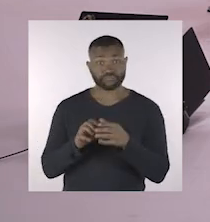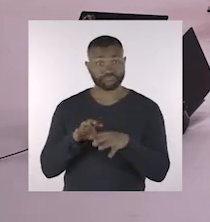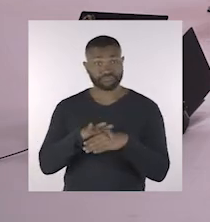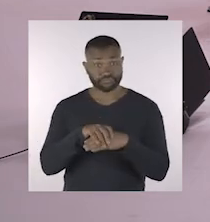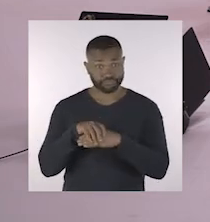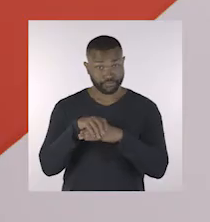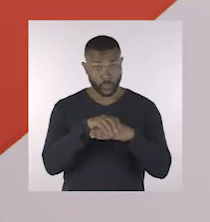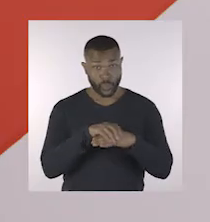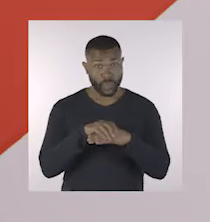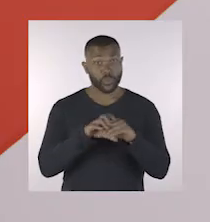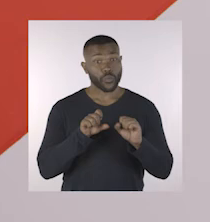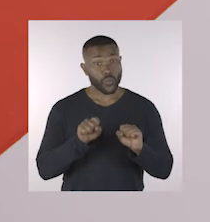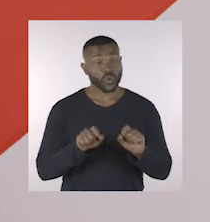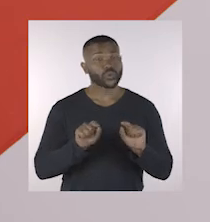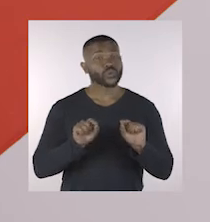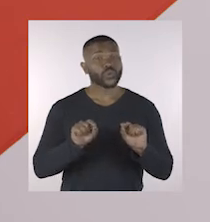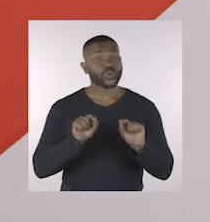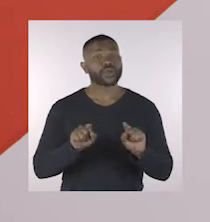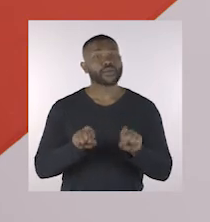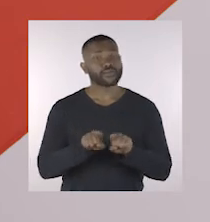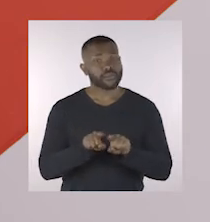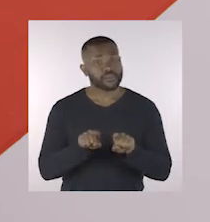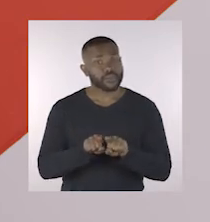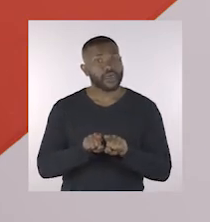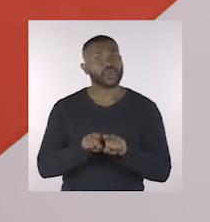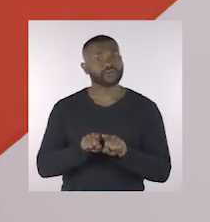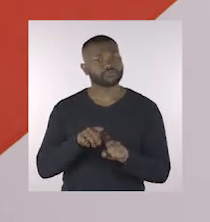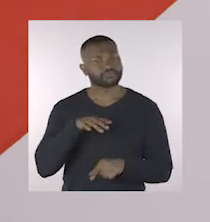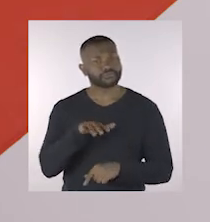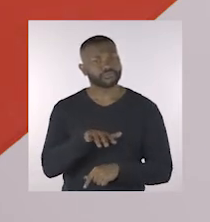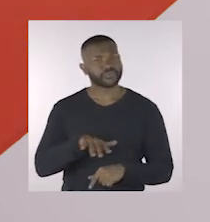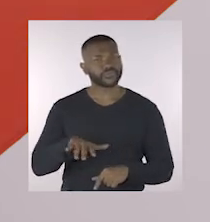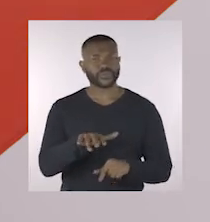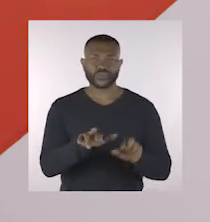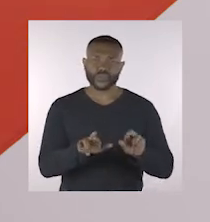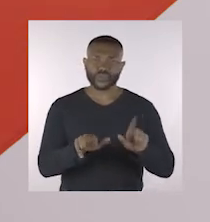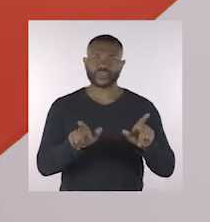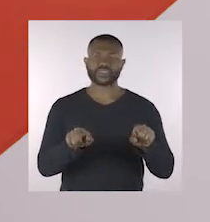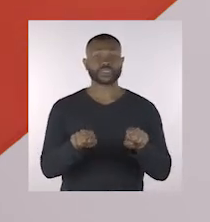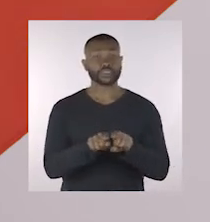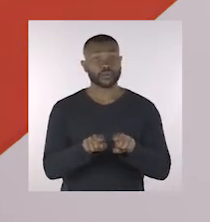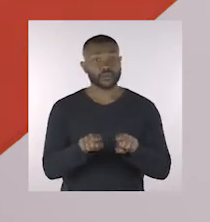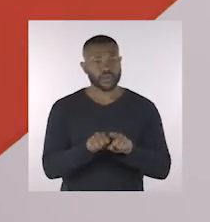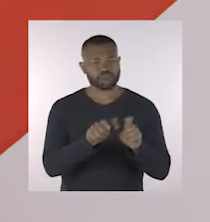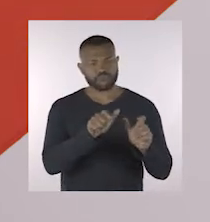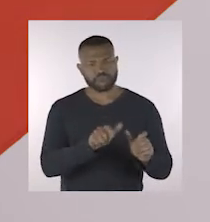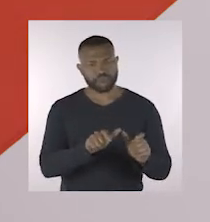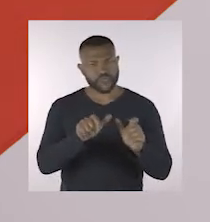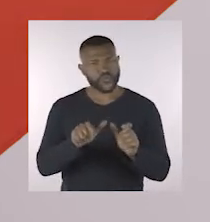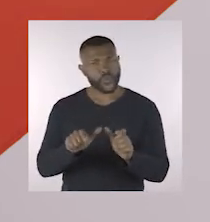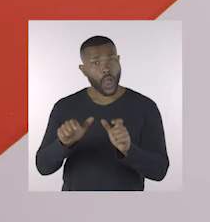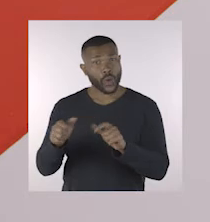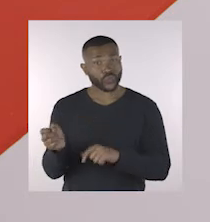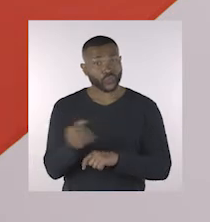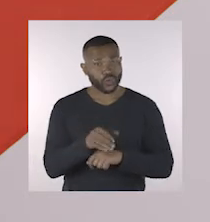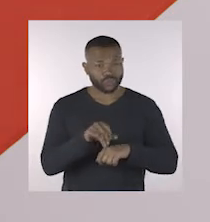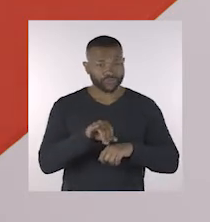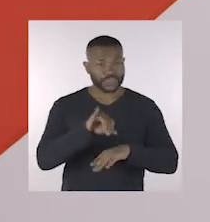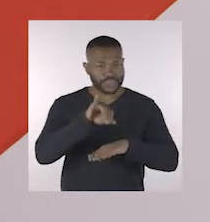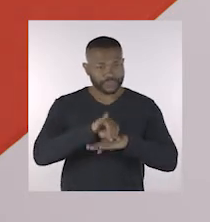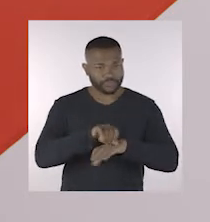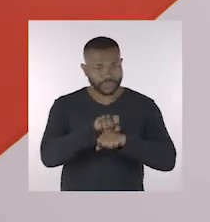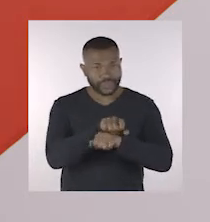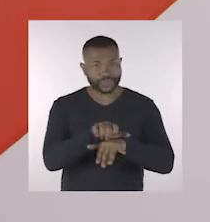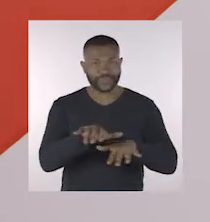direta por cooperativas você pode efetivamente ter uma outra cidade outro novos bairros da cidade